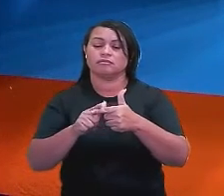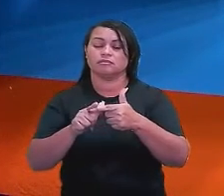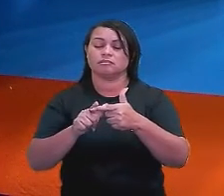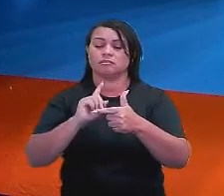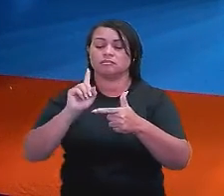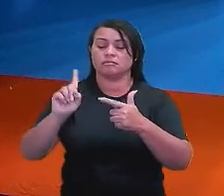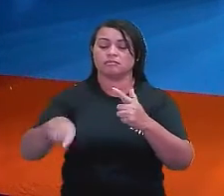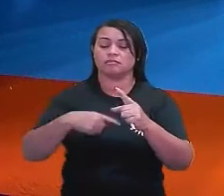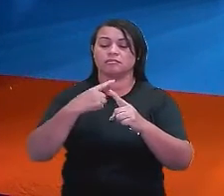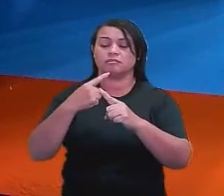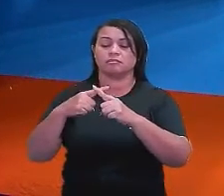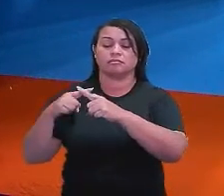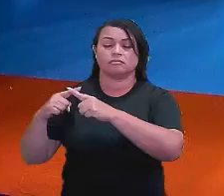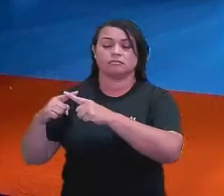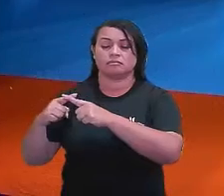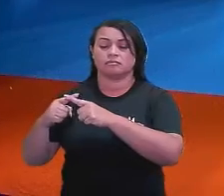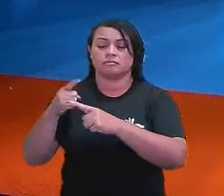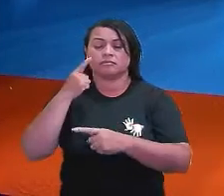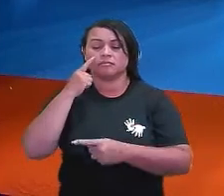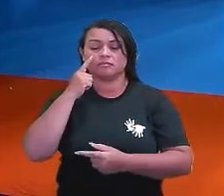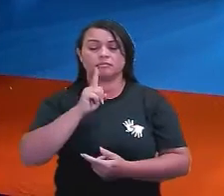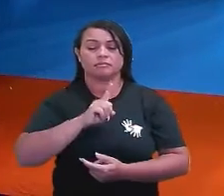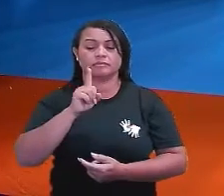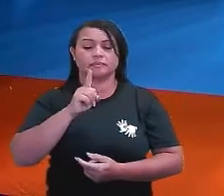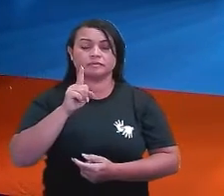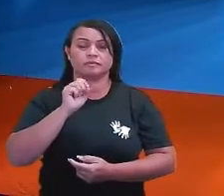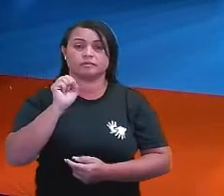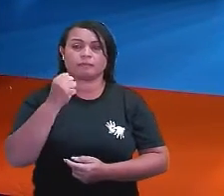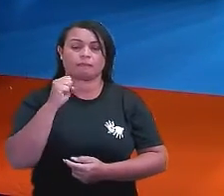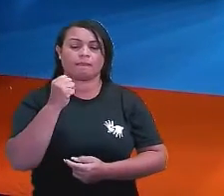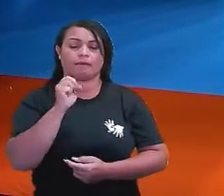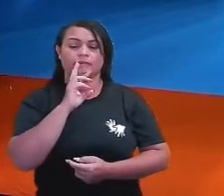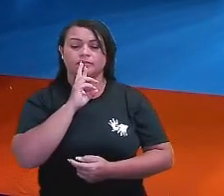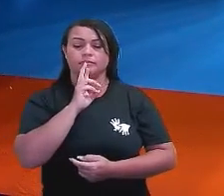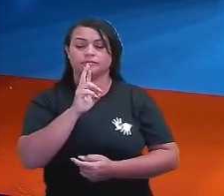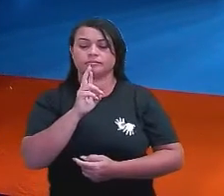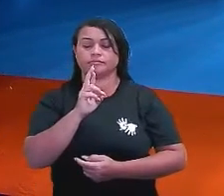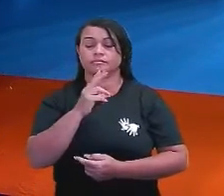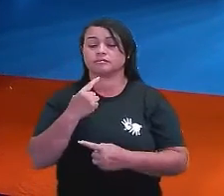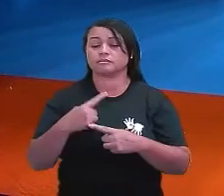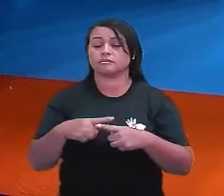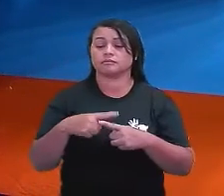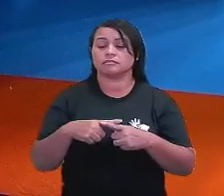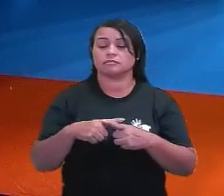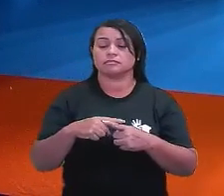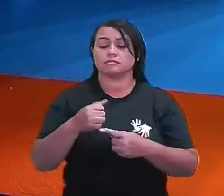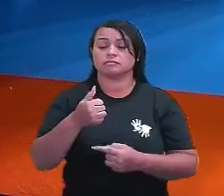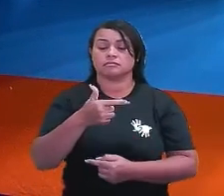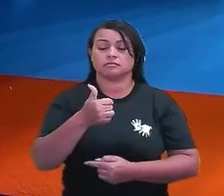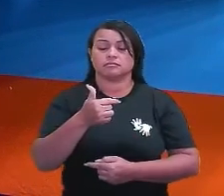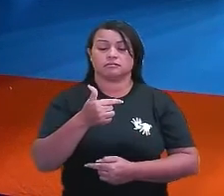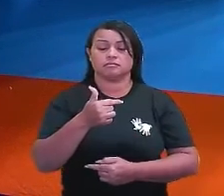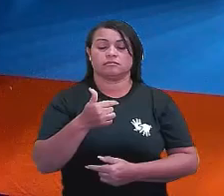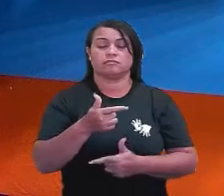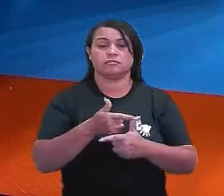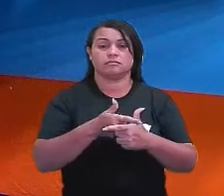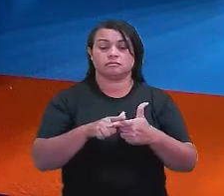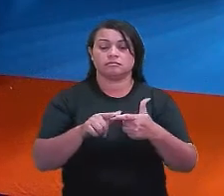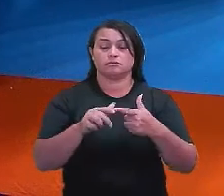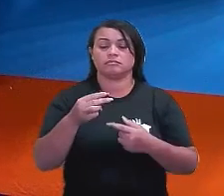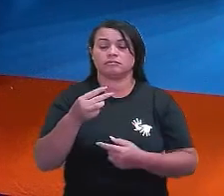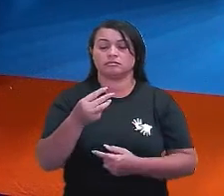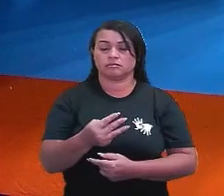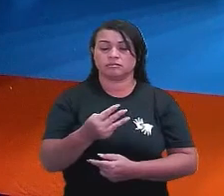depois multiplicar. E aí, como é que fica? Fica 8, né? Por quê? 12 dividido